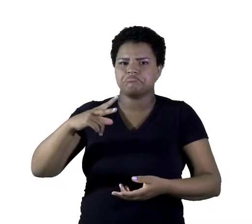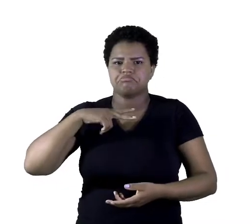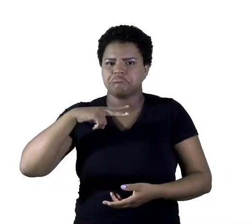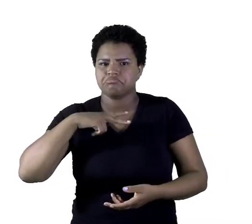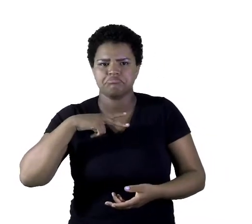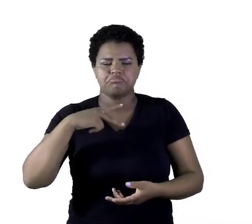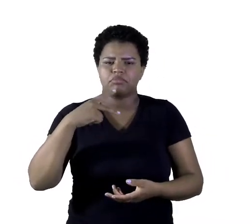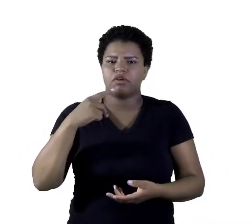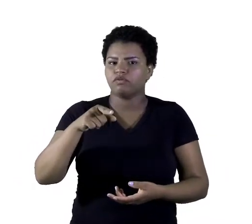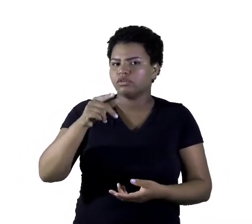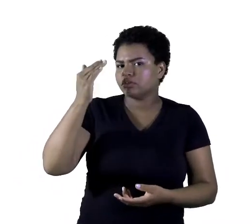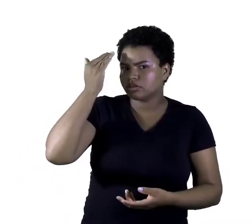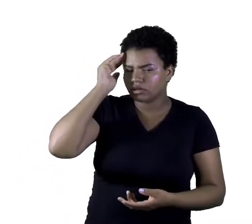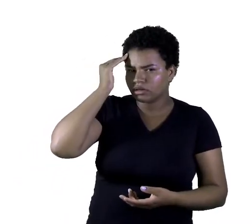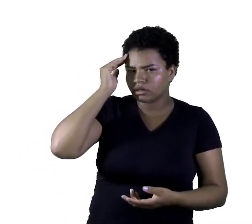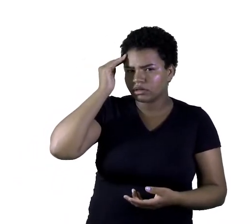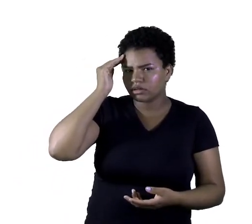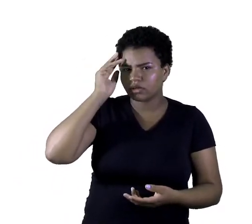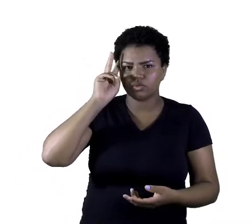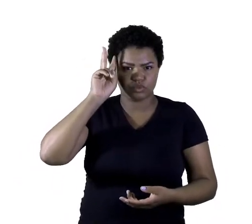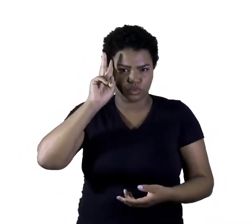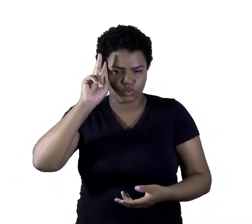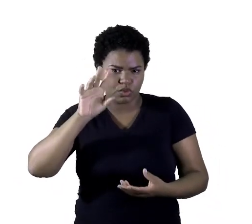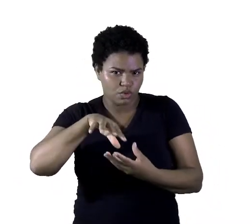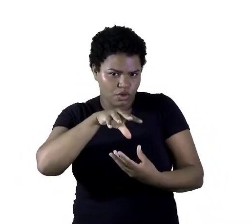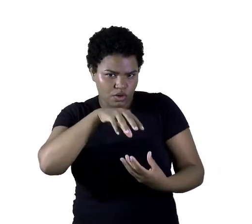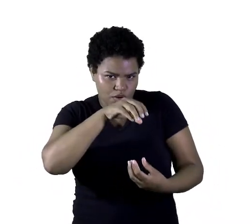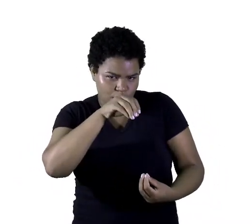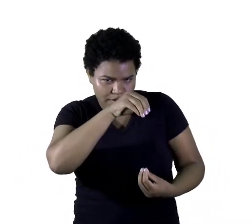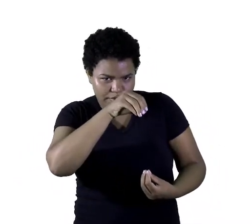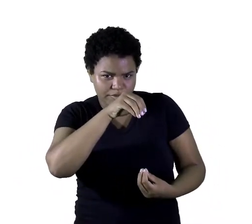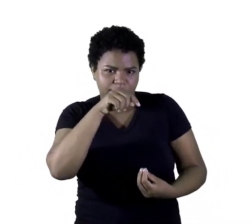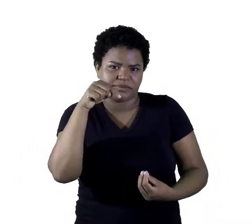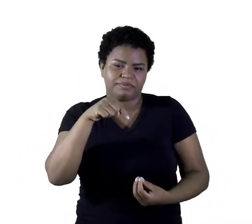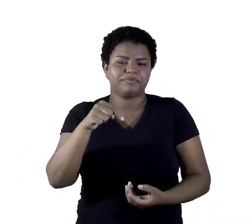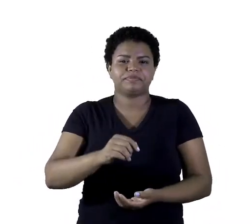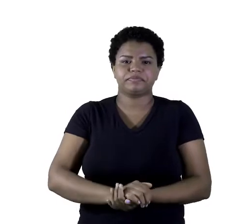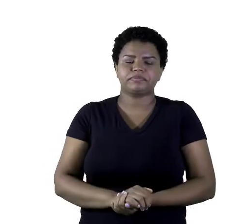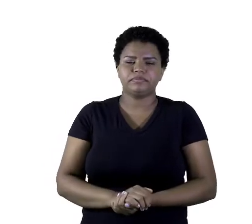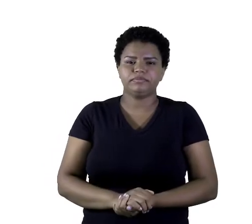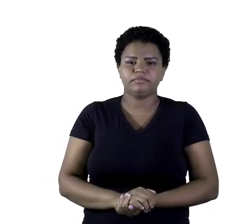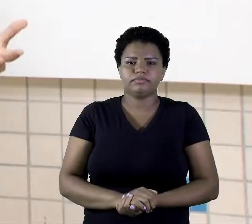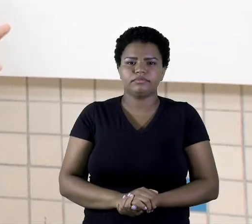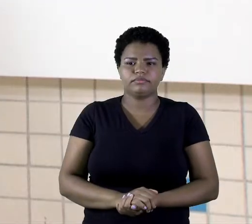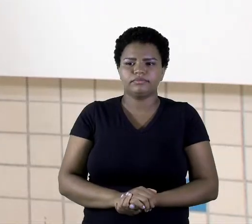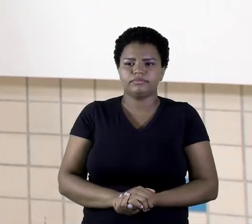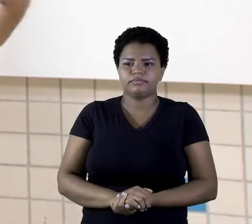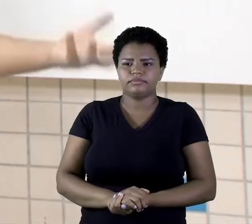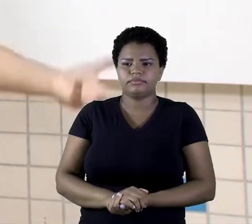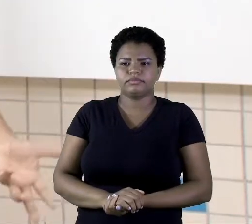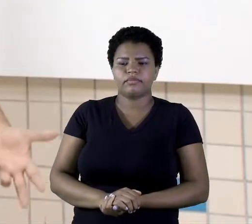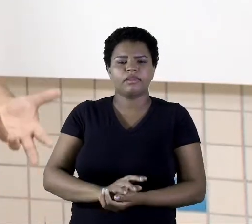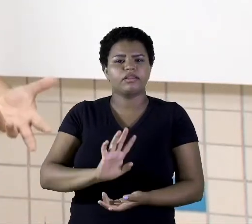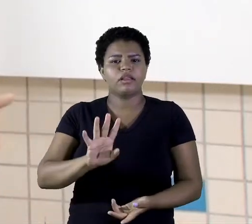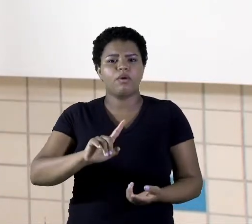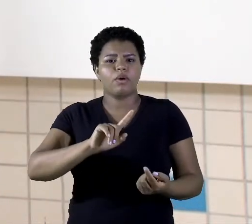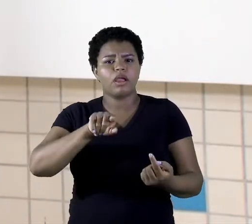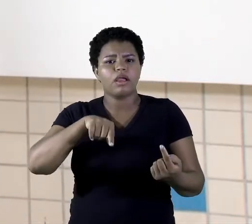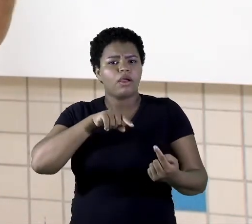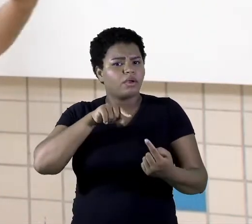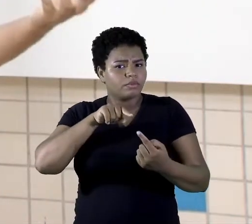você, quando viu o vídeo, juntando todas as informações, o que você acha dessa